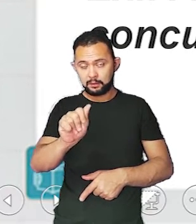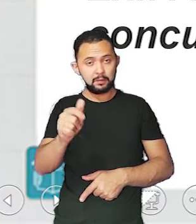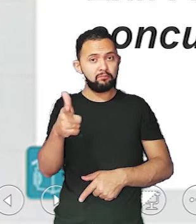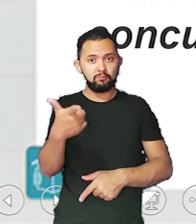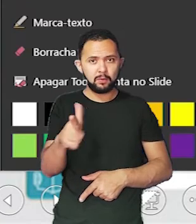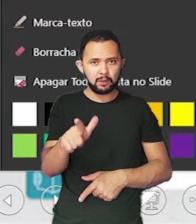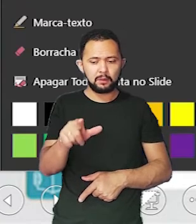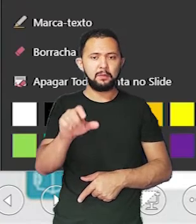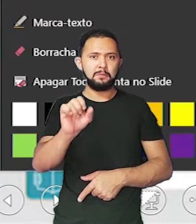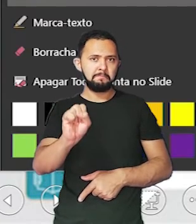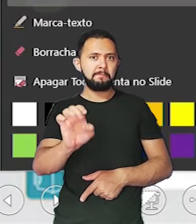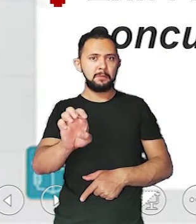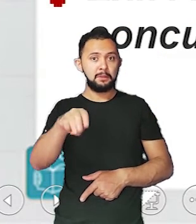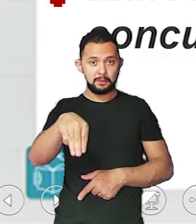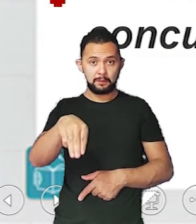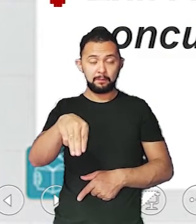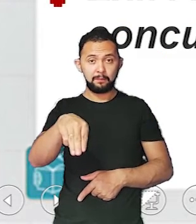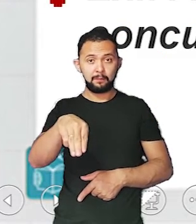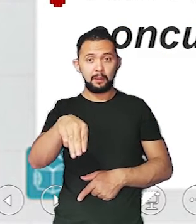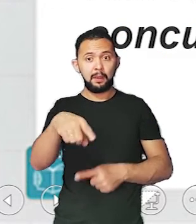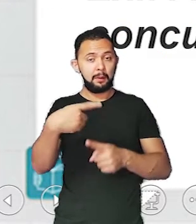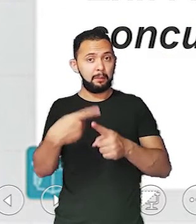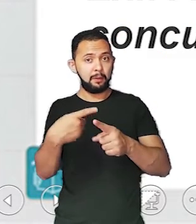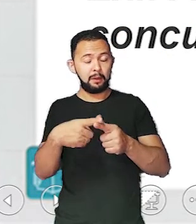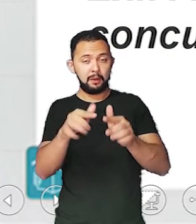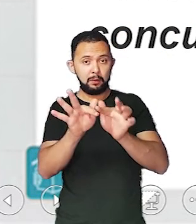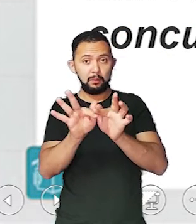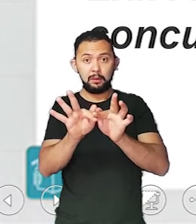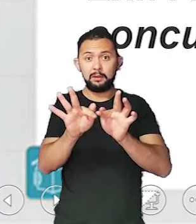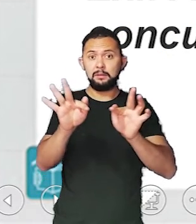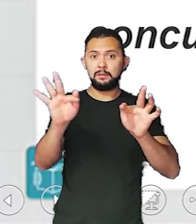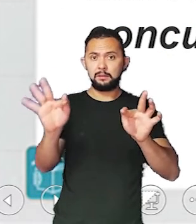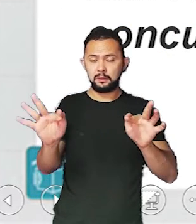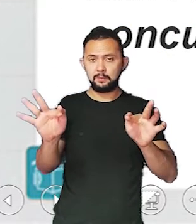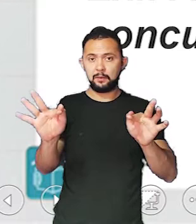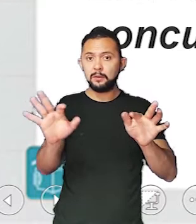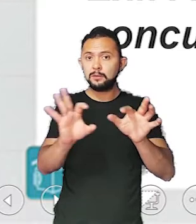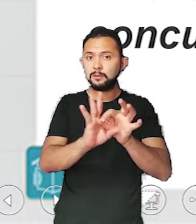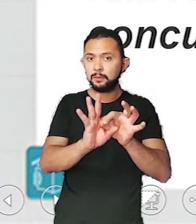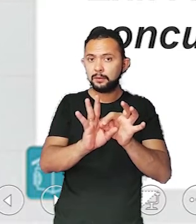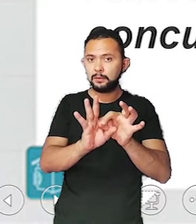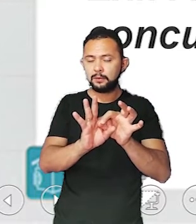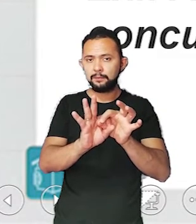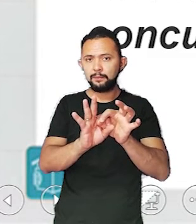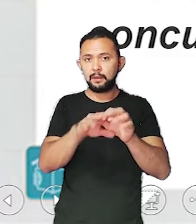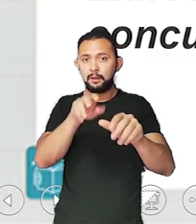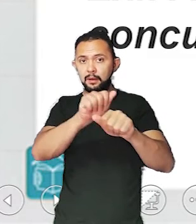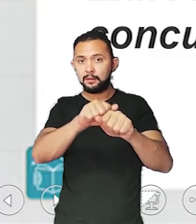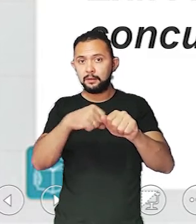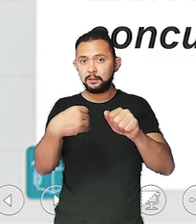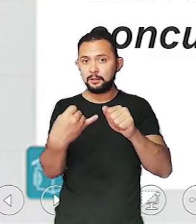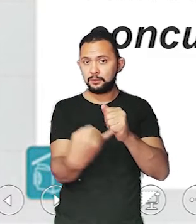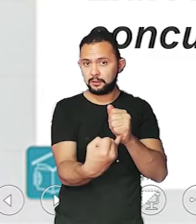né? É o seguinte... Selecionar a caneta, vamos lá, deu certo agora. Esse sem aqui é o de ausência,